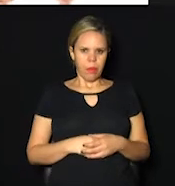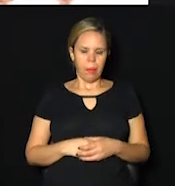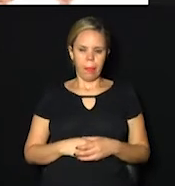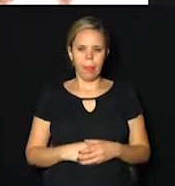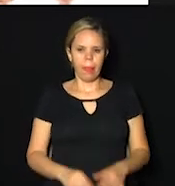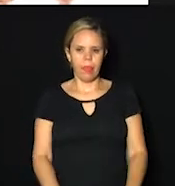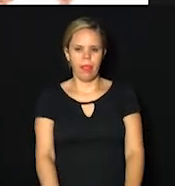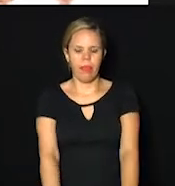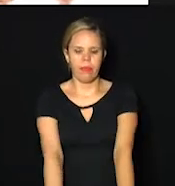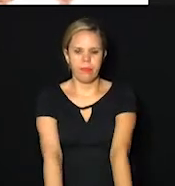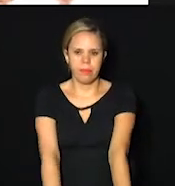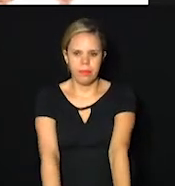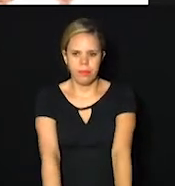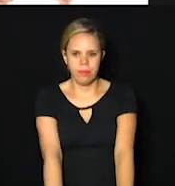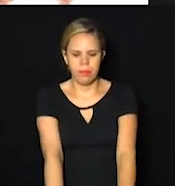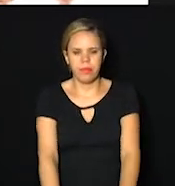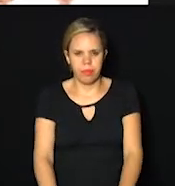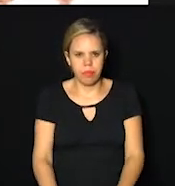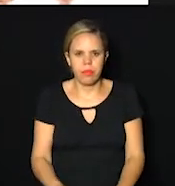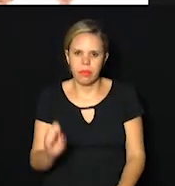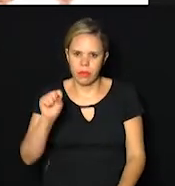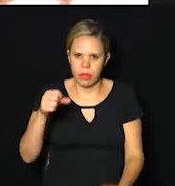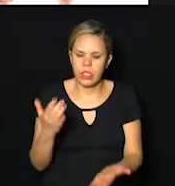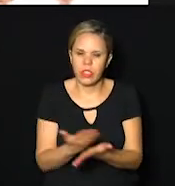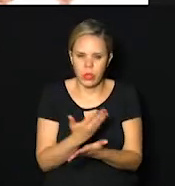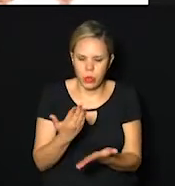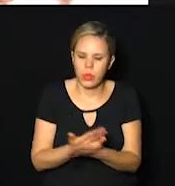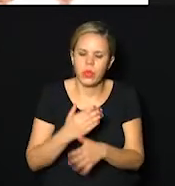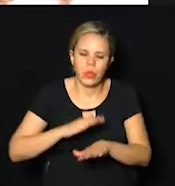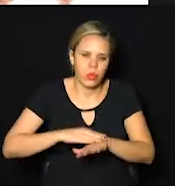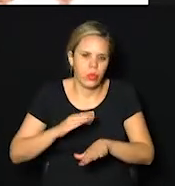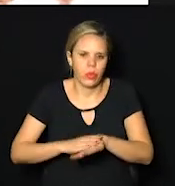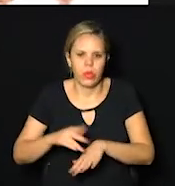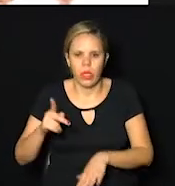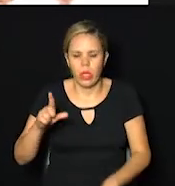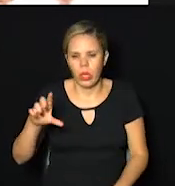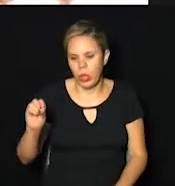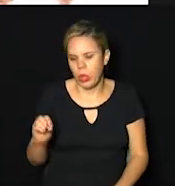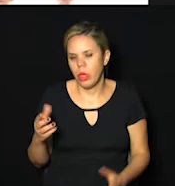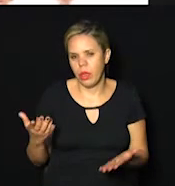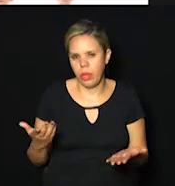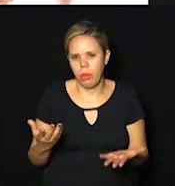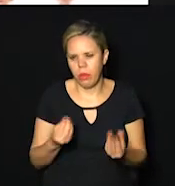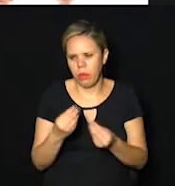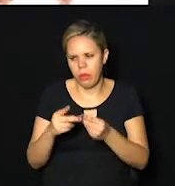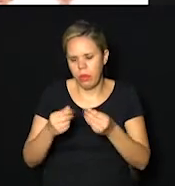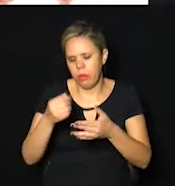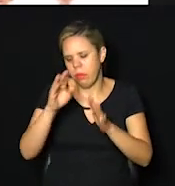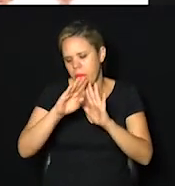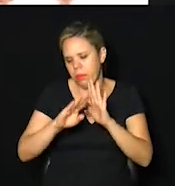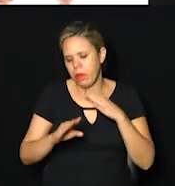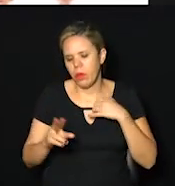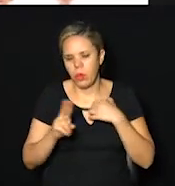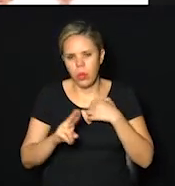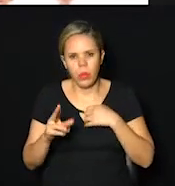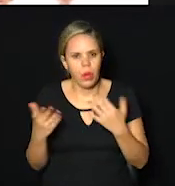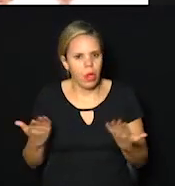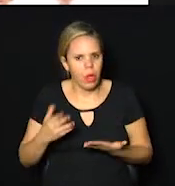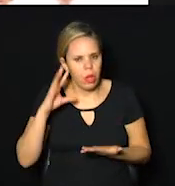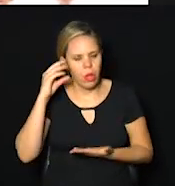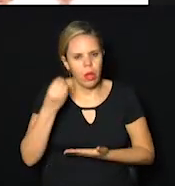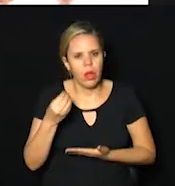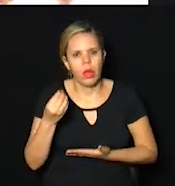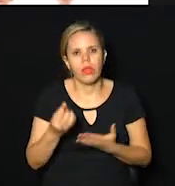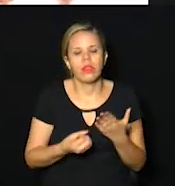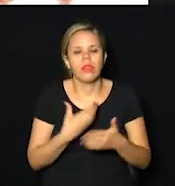Também, Paulo Resulti vai muito bem. Tem muita gente para a gente utilizar agora para compreender este cenário que a